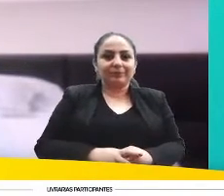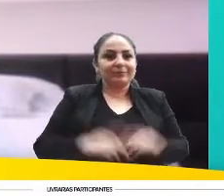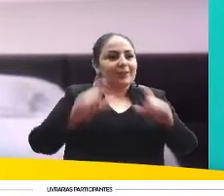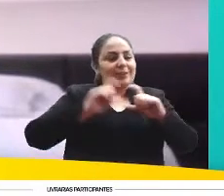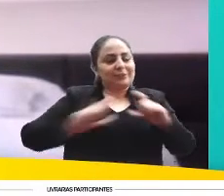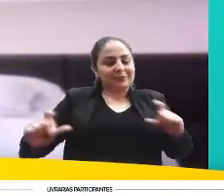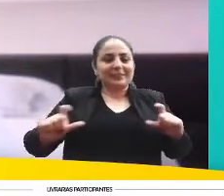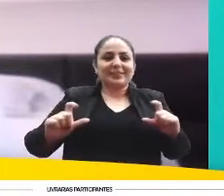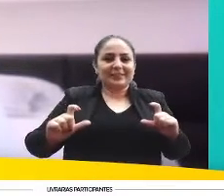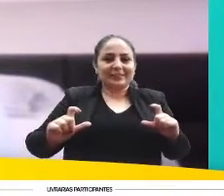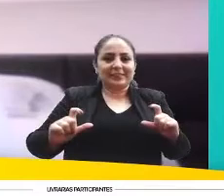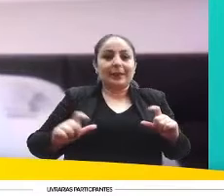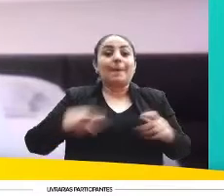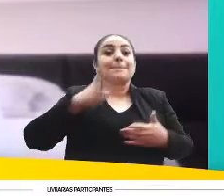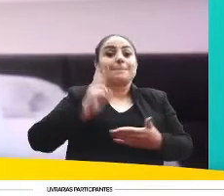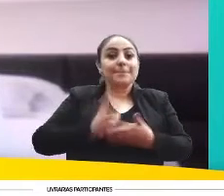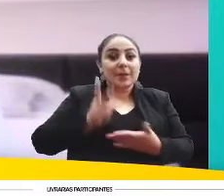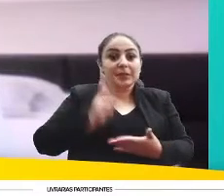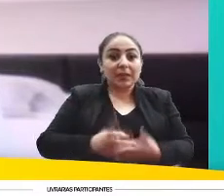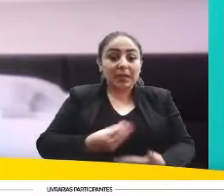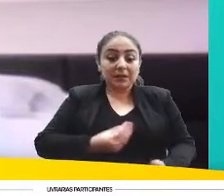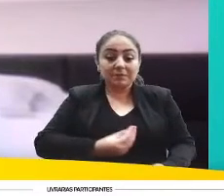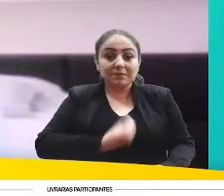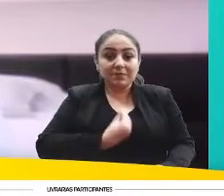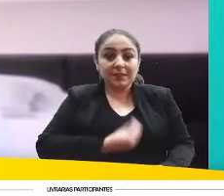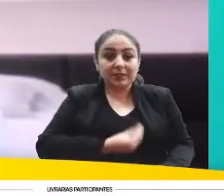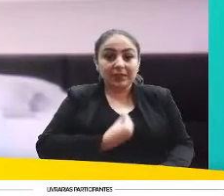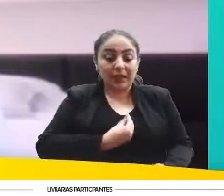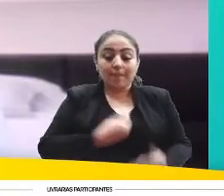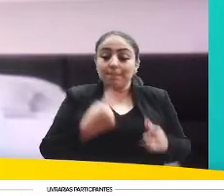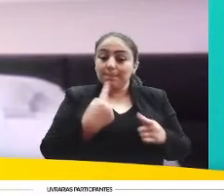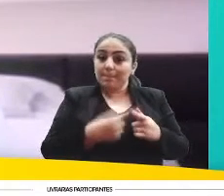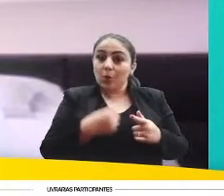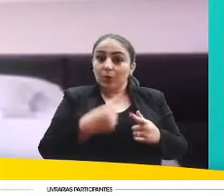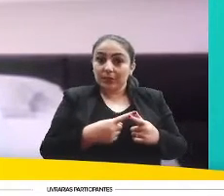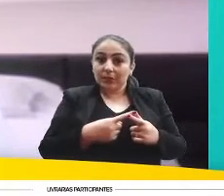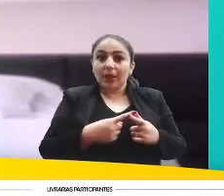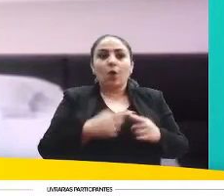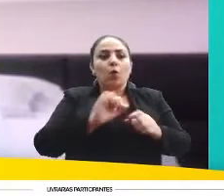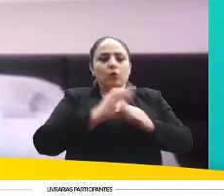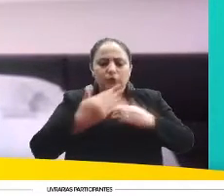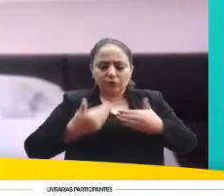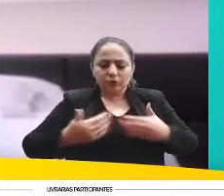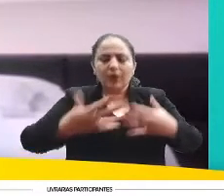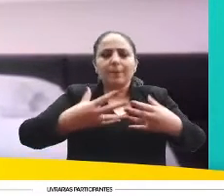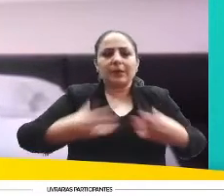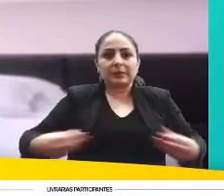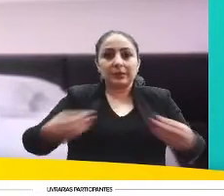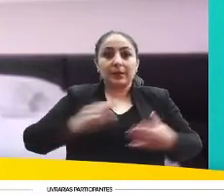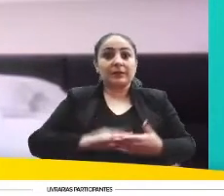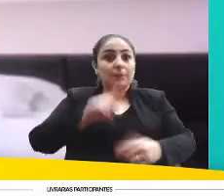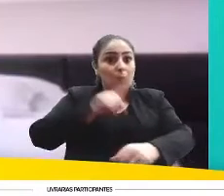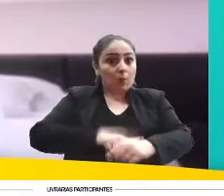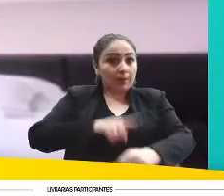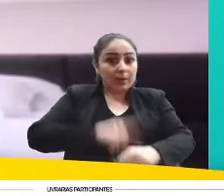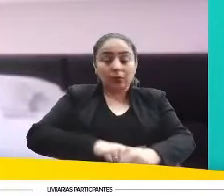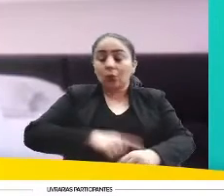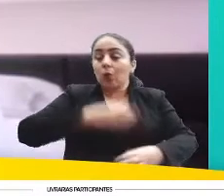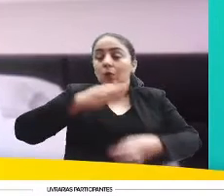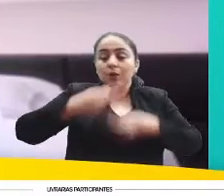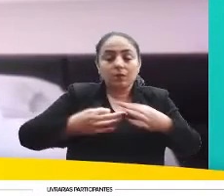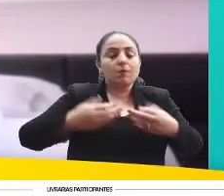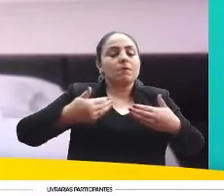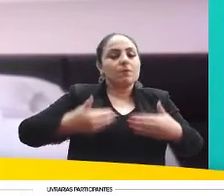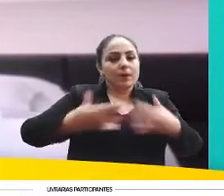frase de Viktor Frankl, mantenham-se vivos, porque a Covid vai passar, esse momento horroroso